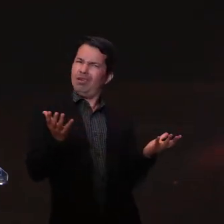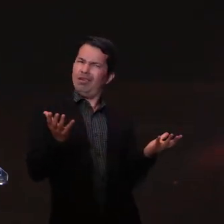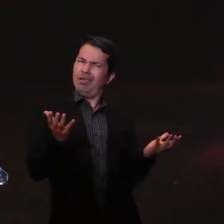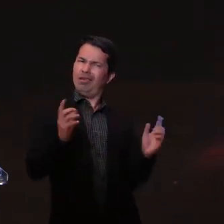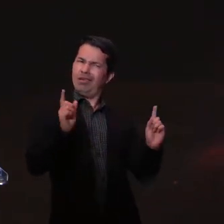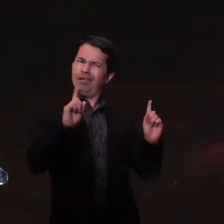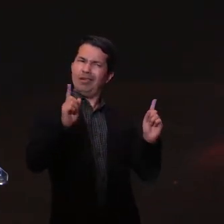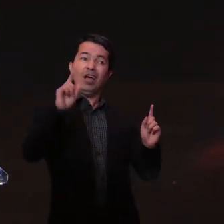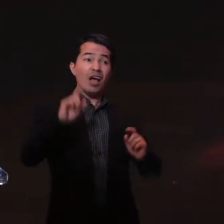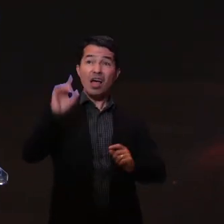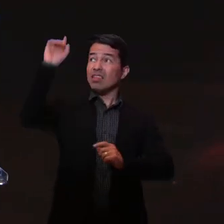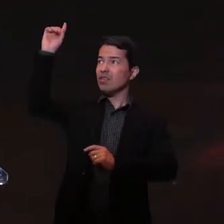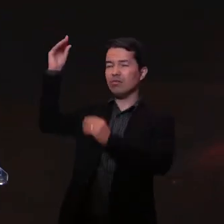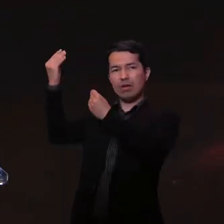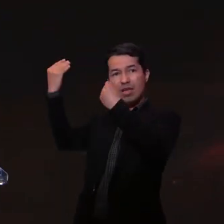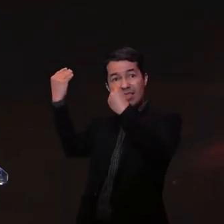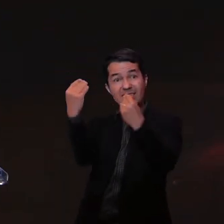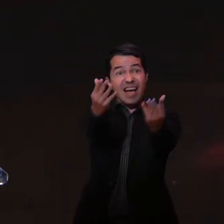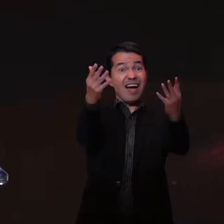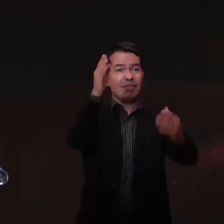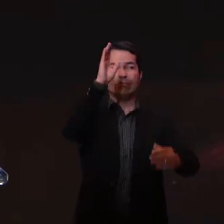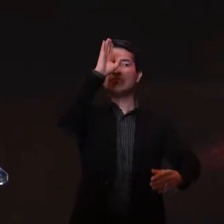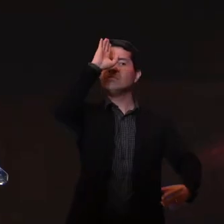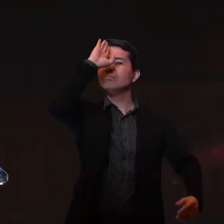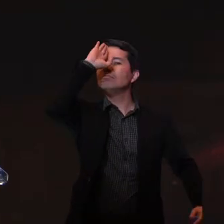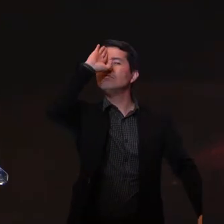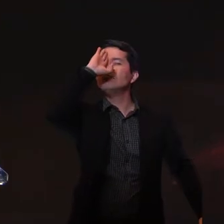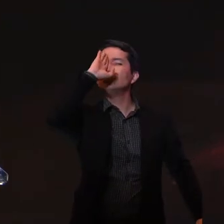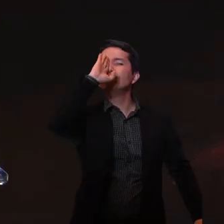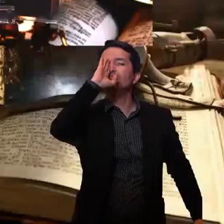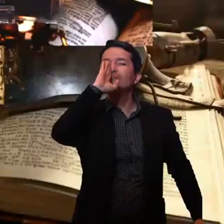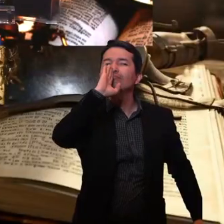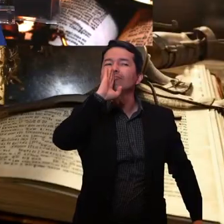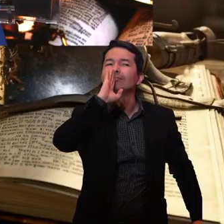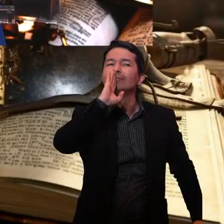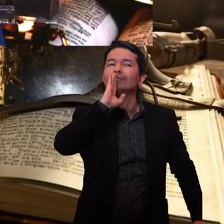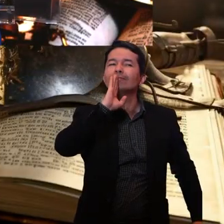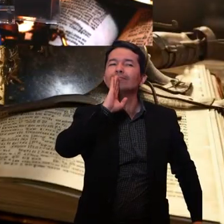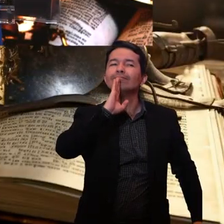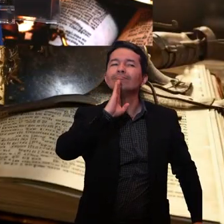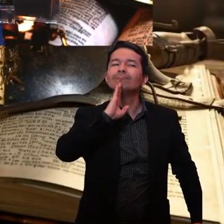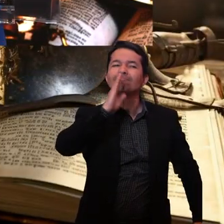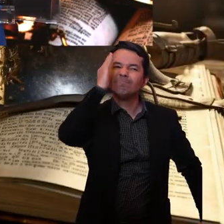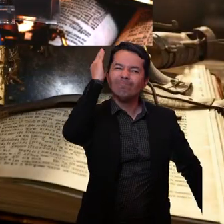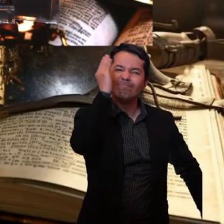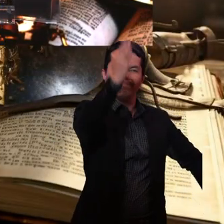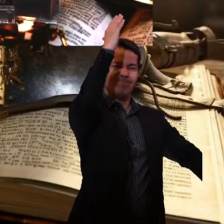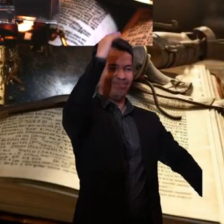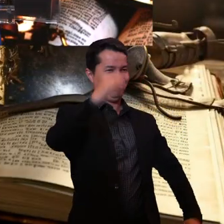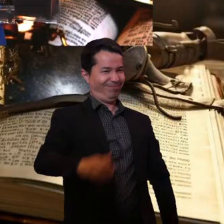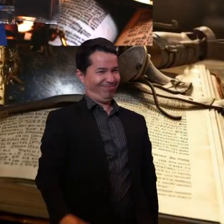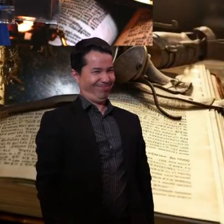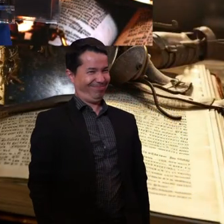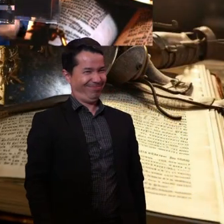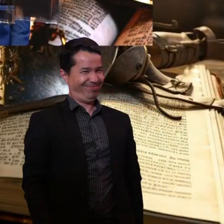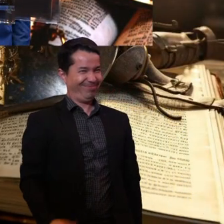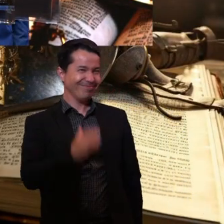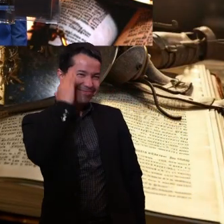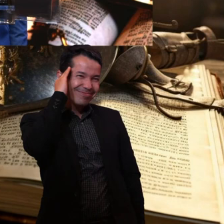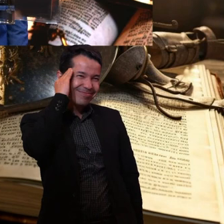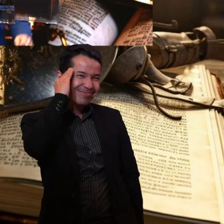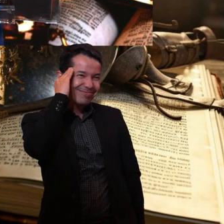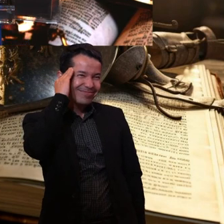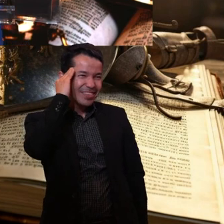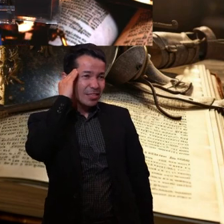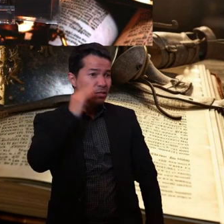e nos chamou com santa vocação, não segundo as nossas obras, mas conforme a sua própria